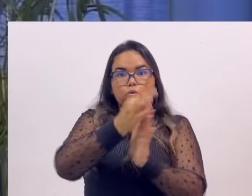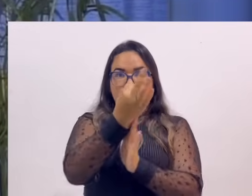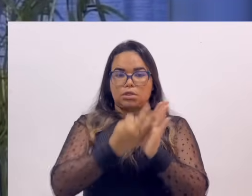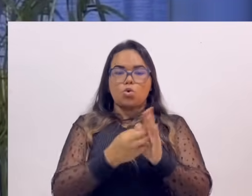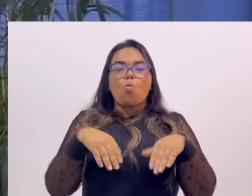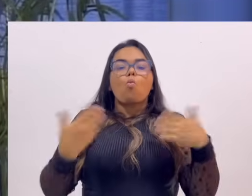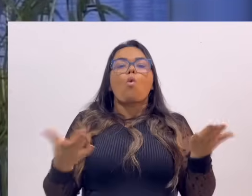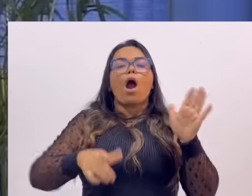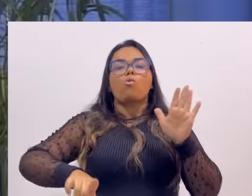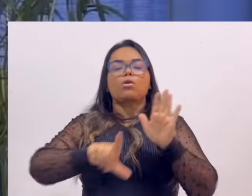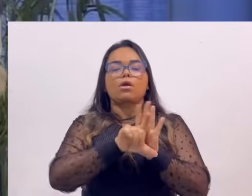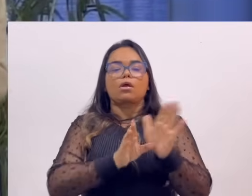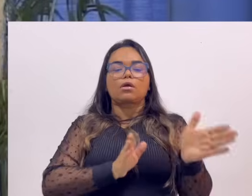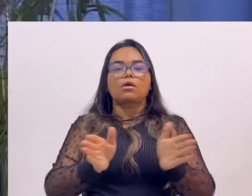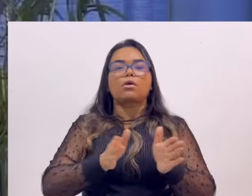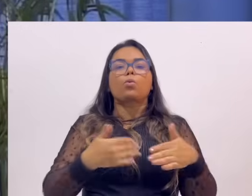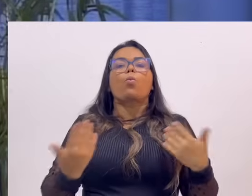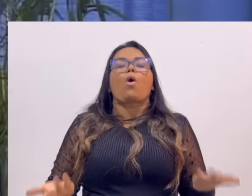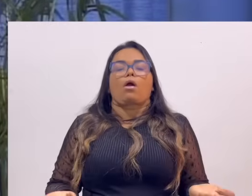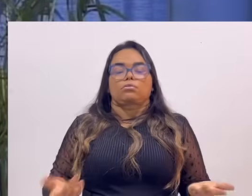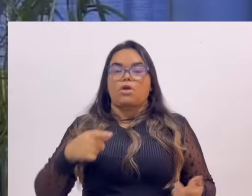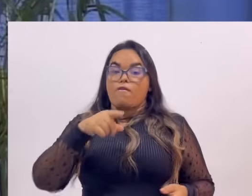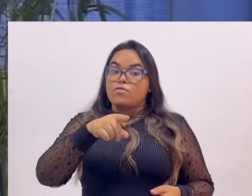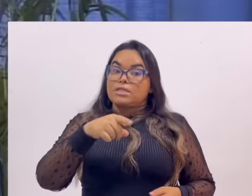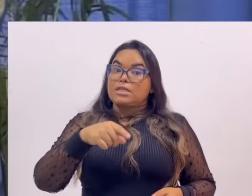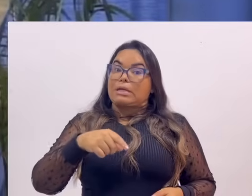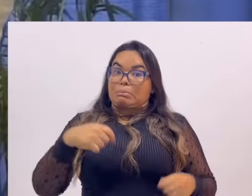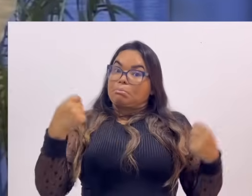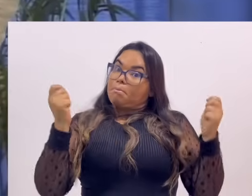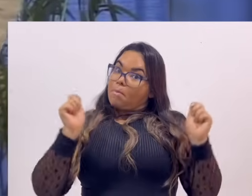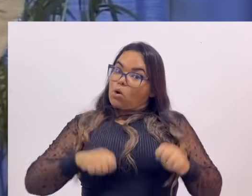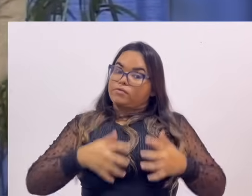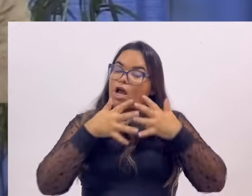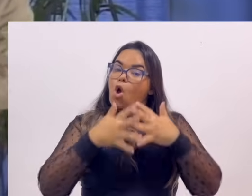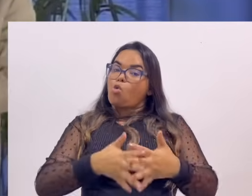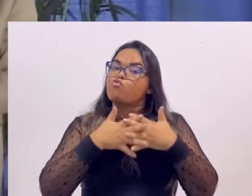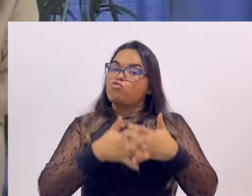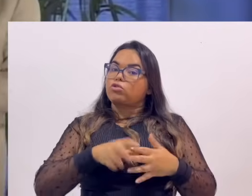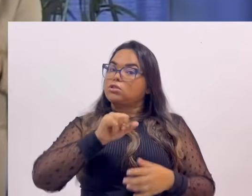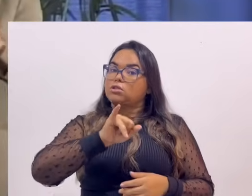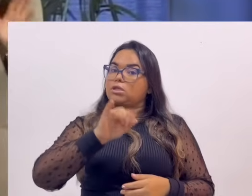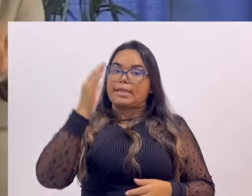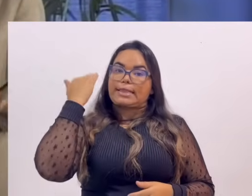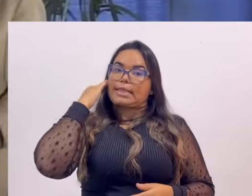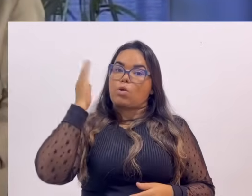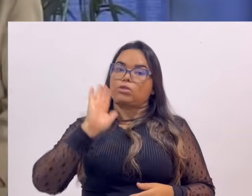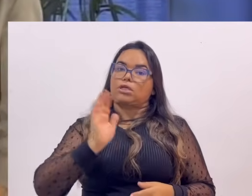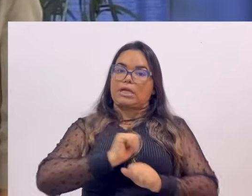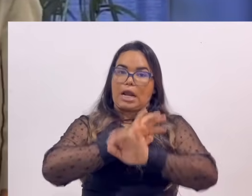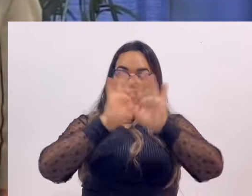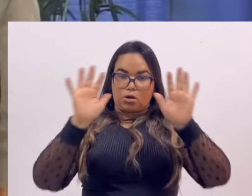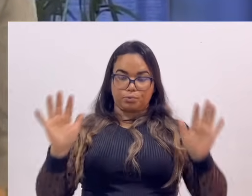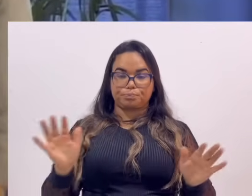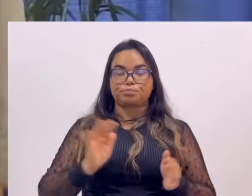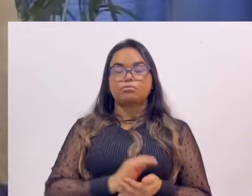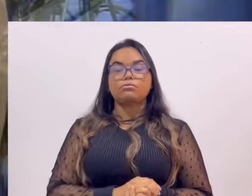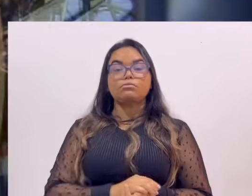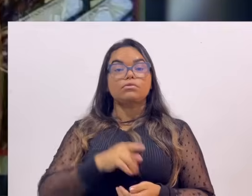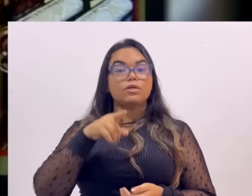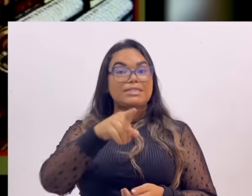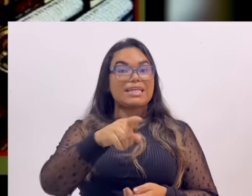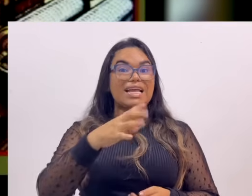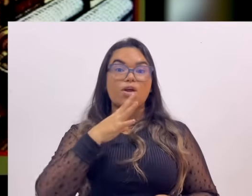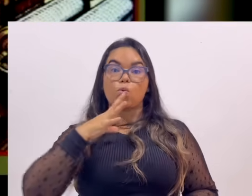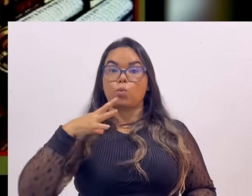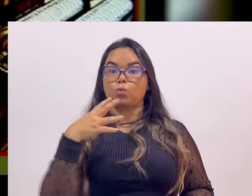cerimonial ou da lei moral. É difícil. E você pode ficar muito confuso se você não conhece exatamente esta definição. Você